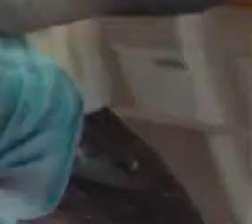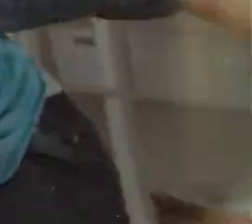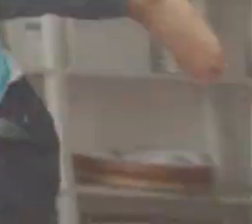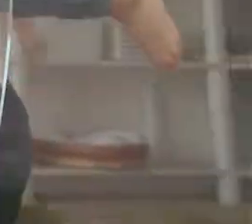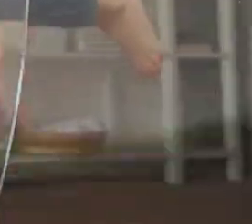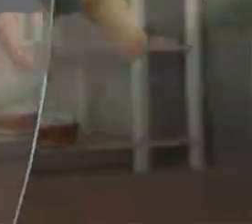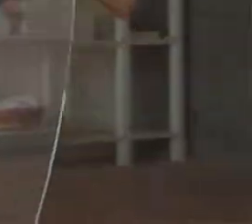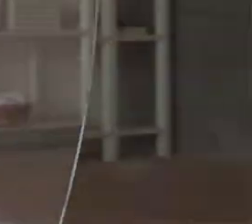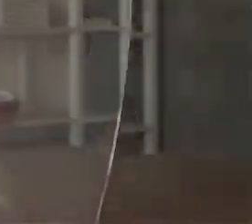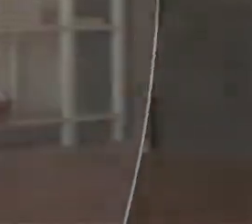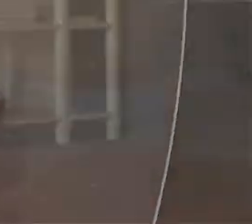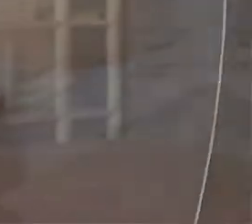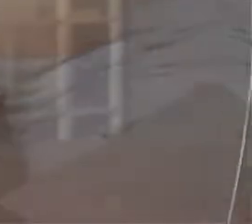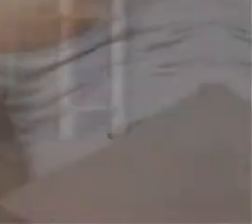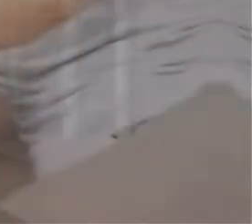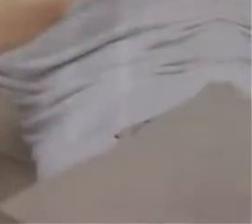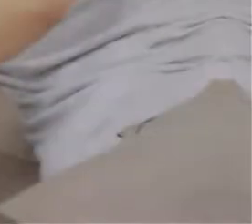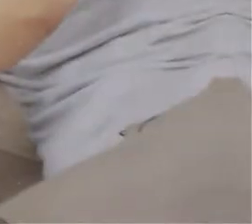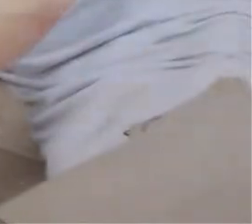e